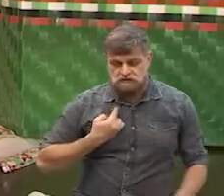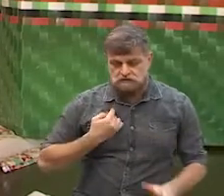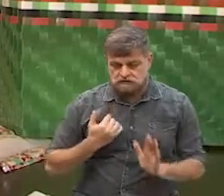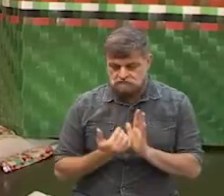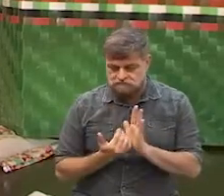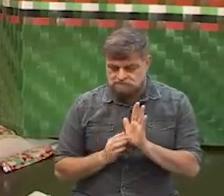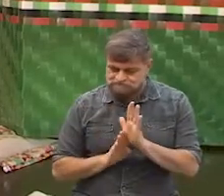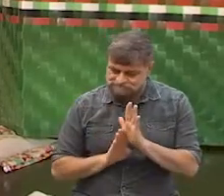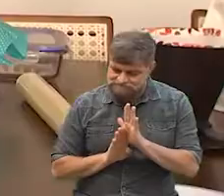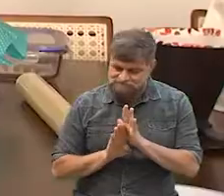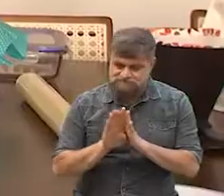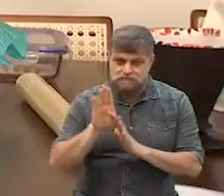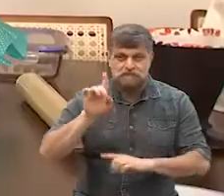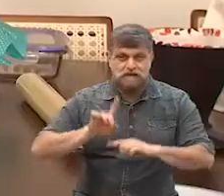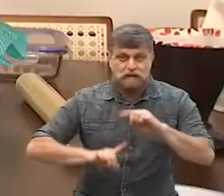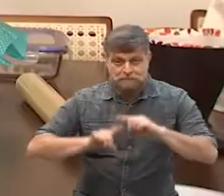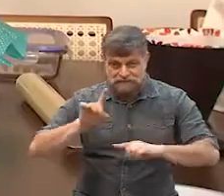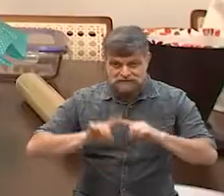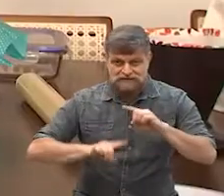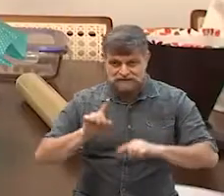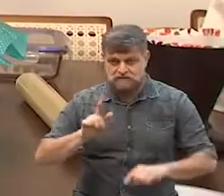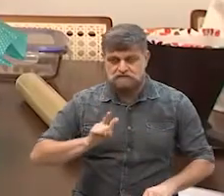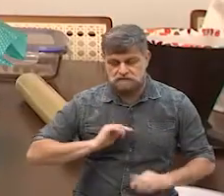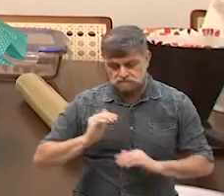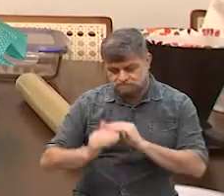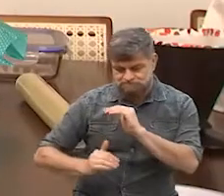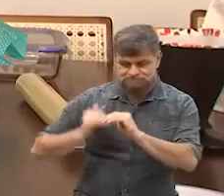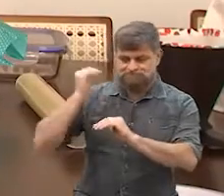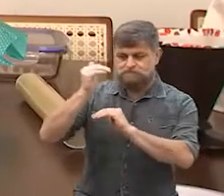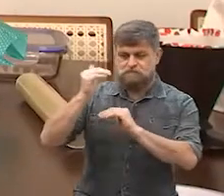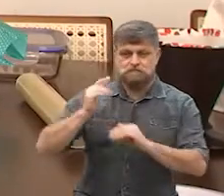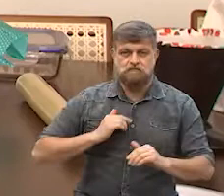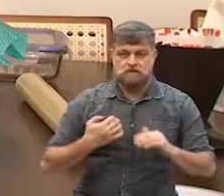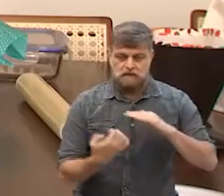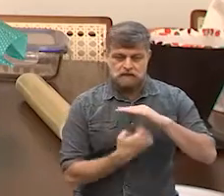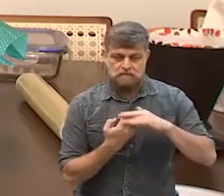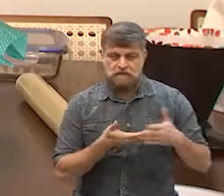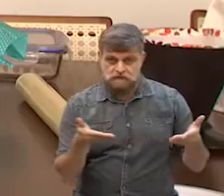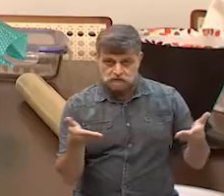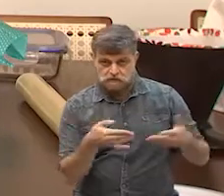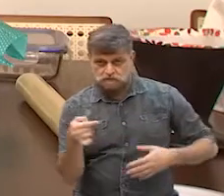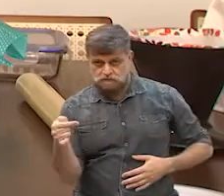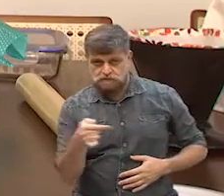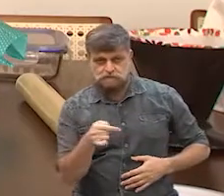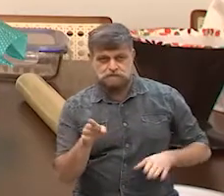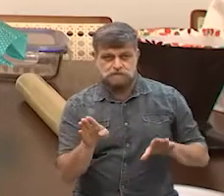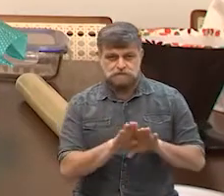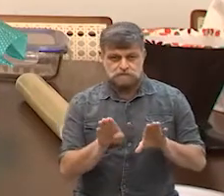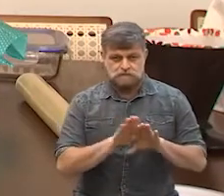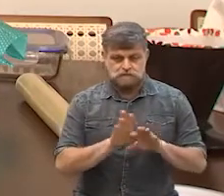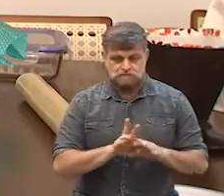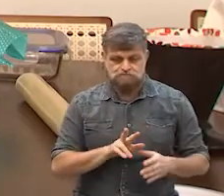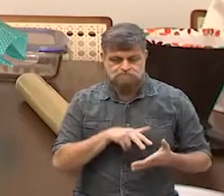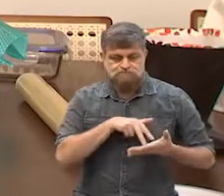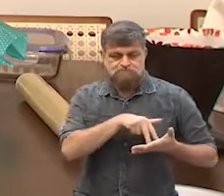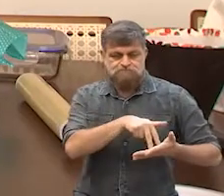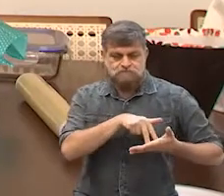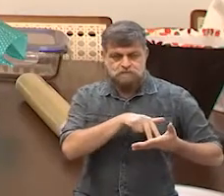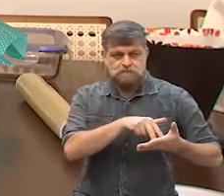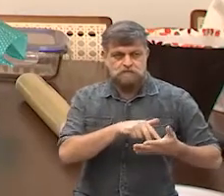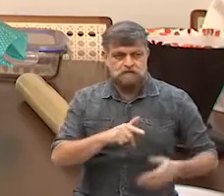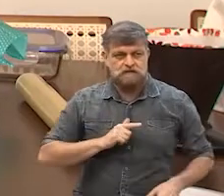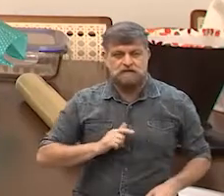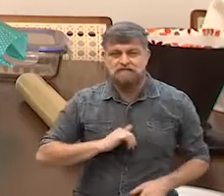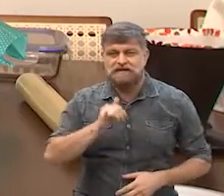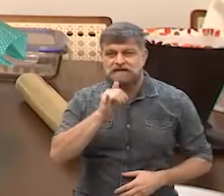com produtos, né? Também tem empresas hoje que estão à frente e que te mandam,